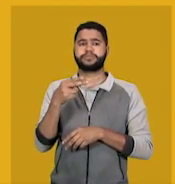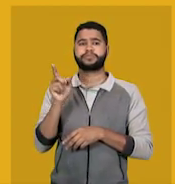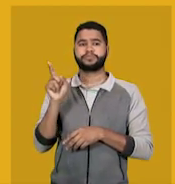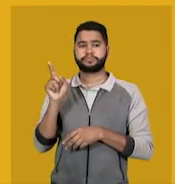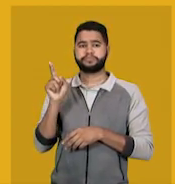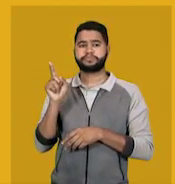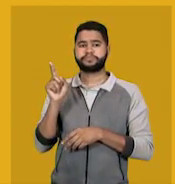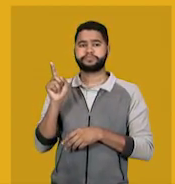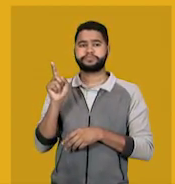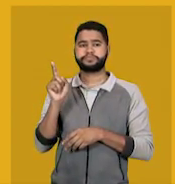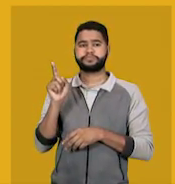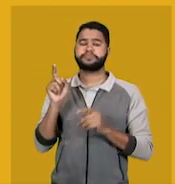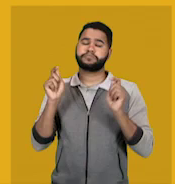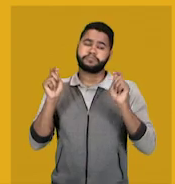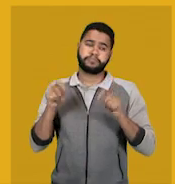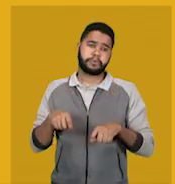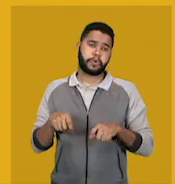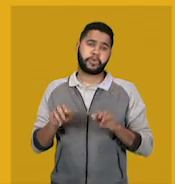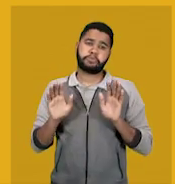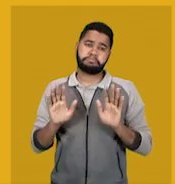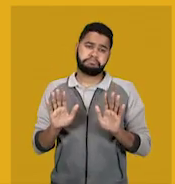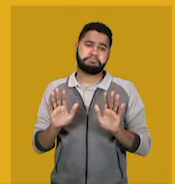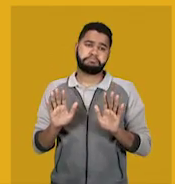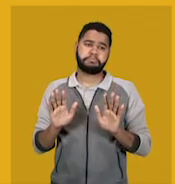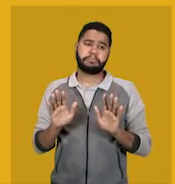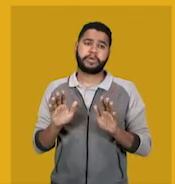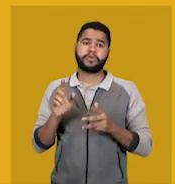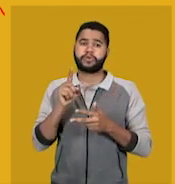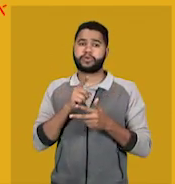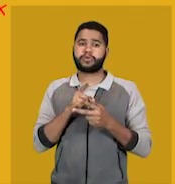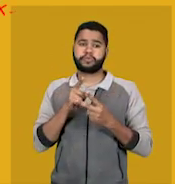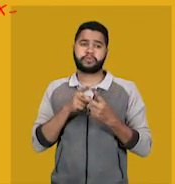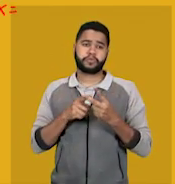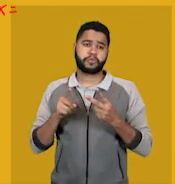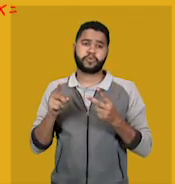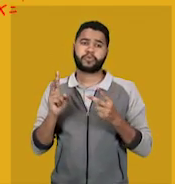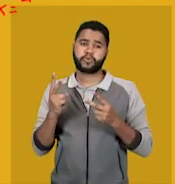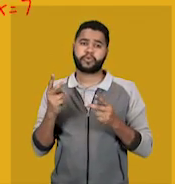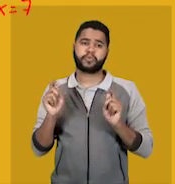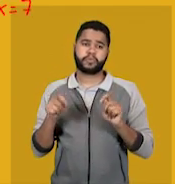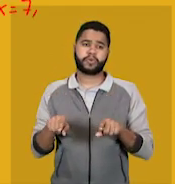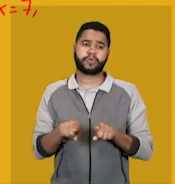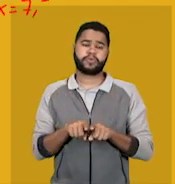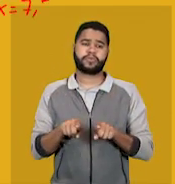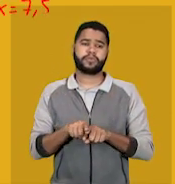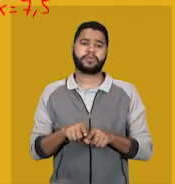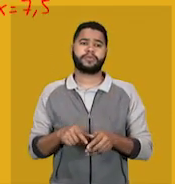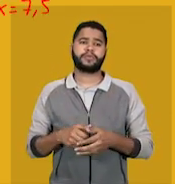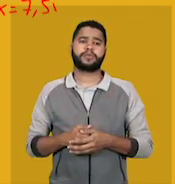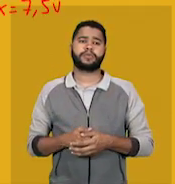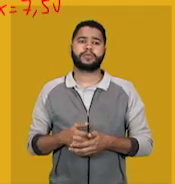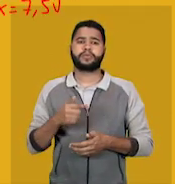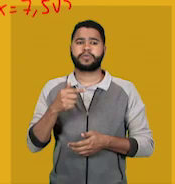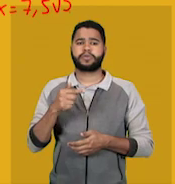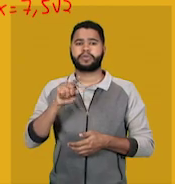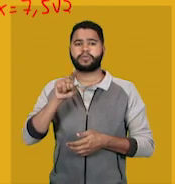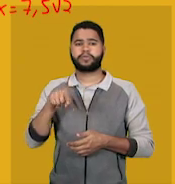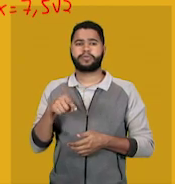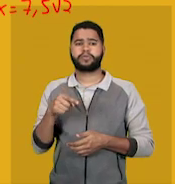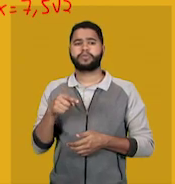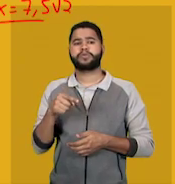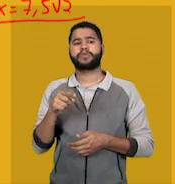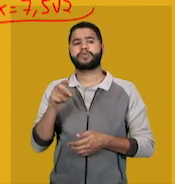2. Poderia deixar assim, se você quiser fazer a divisão do 2, você pode deixar em decimal também. 7,5 raiz de